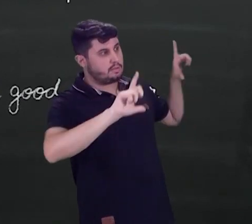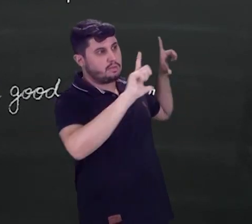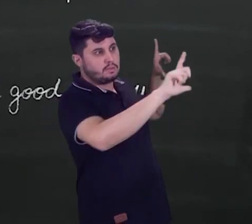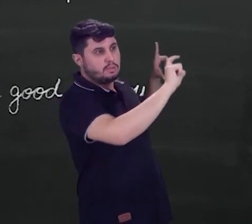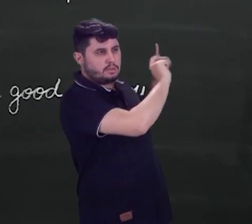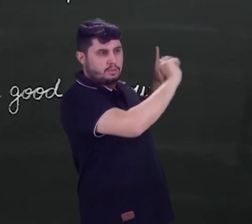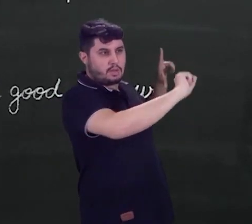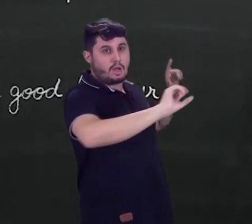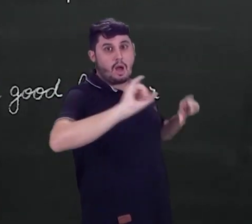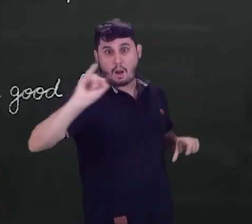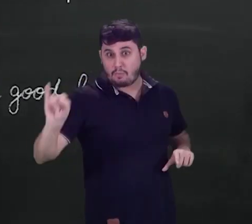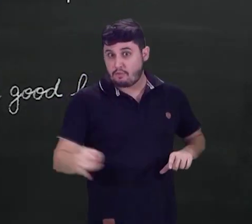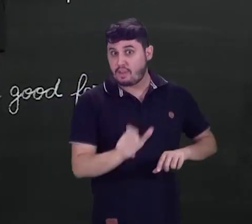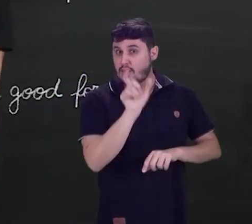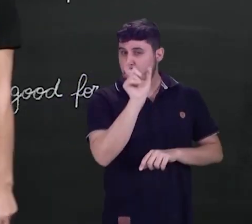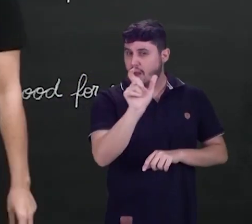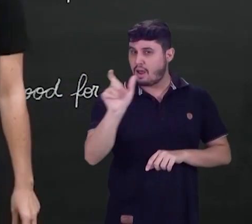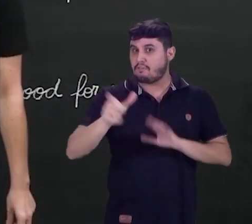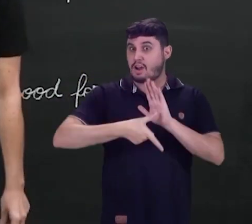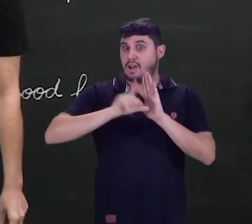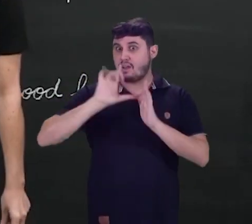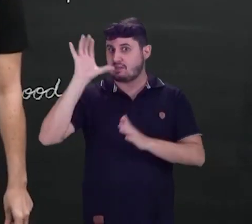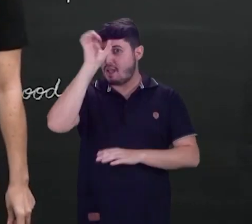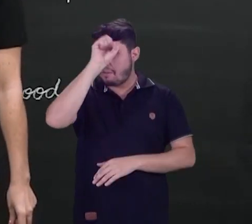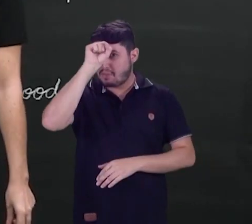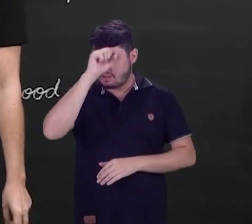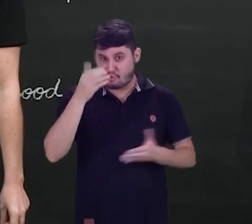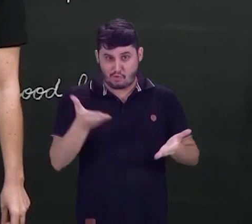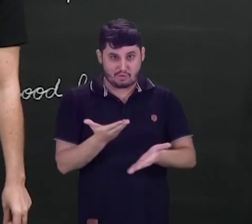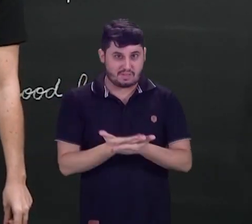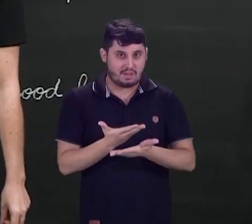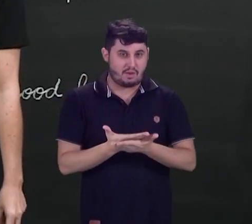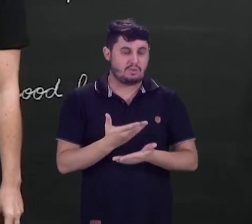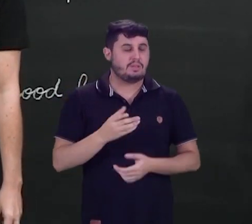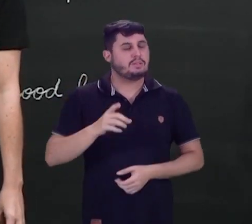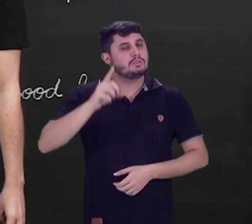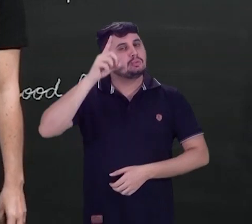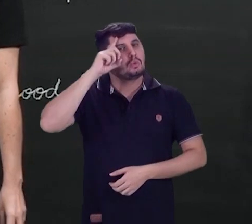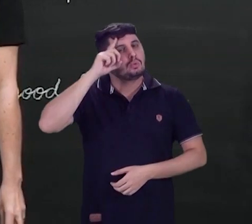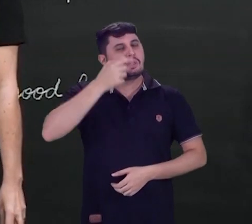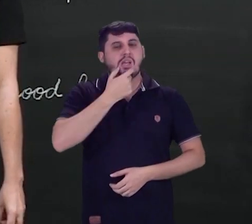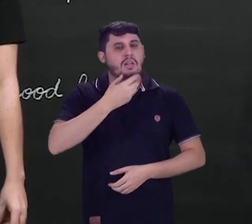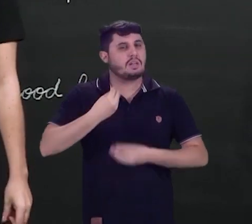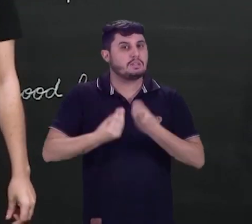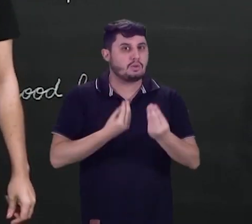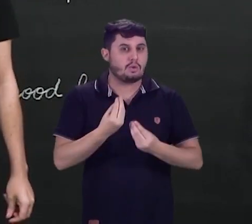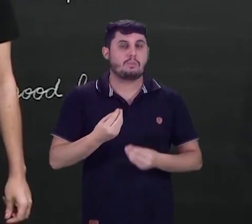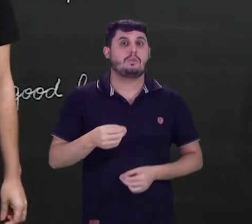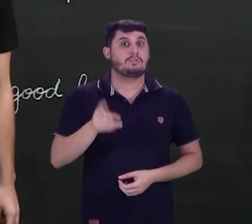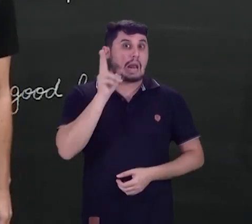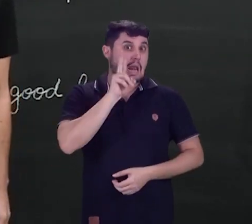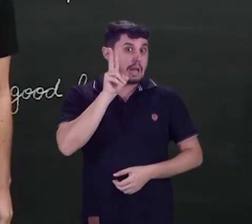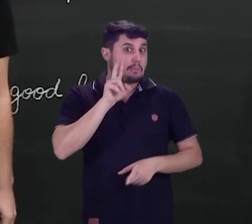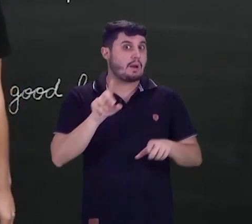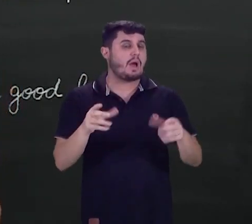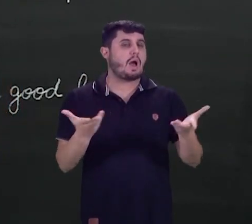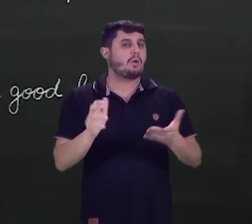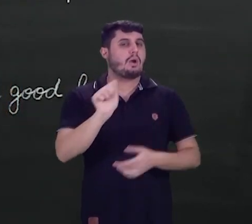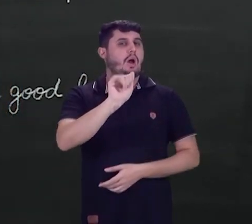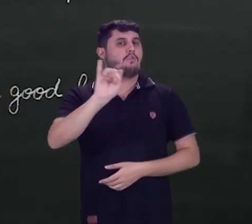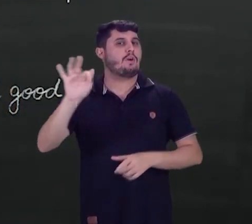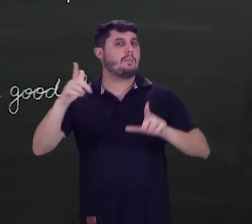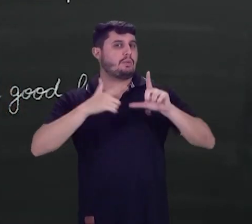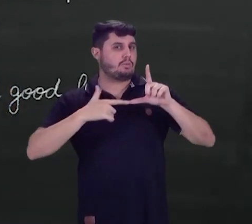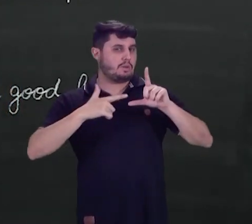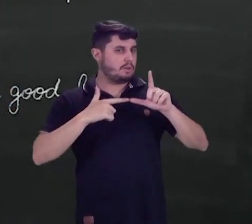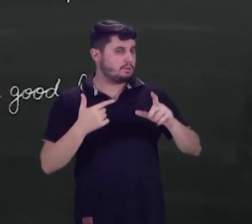algumas palavrinhas que nós vimos no início da nossa aula do inglês no dia a dia. E vamos relembrar o alfabeto?